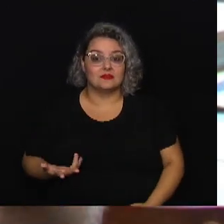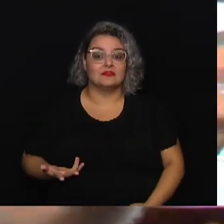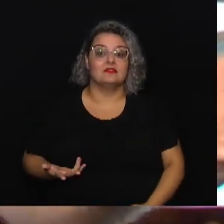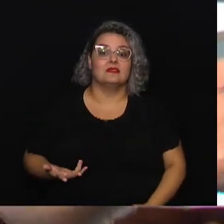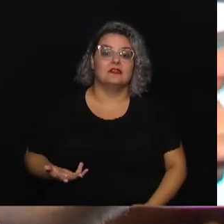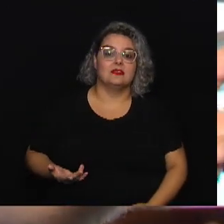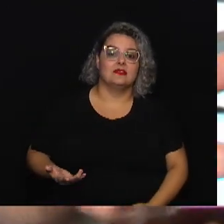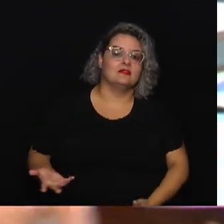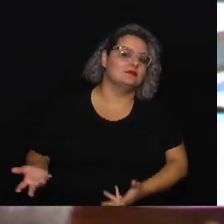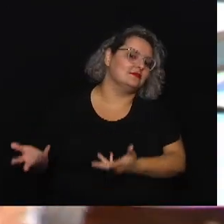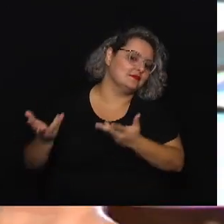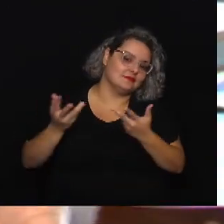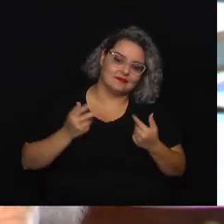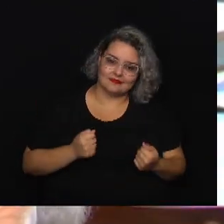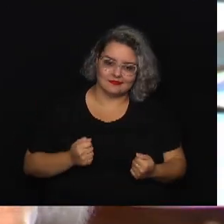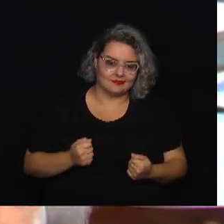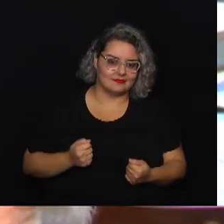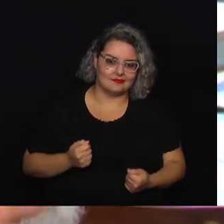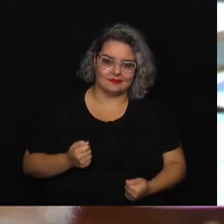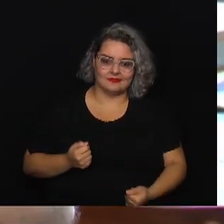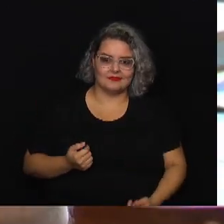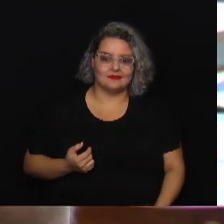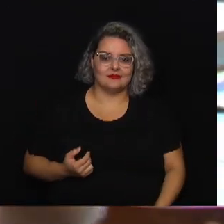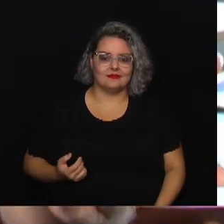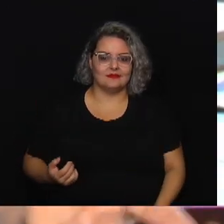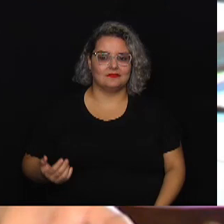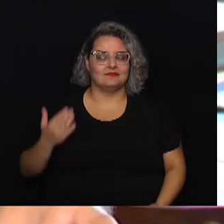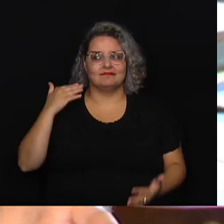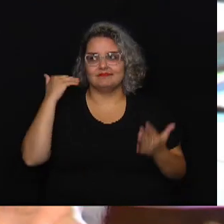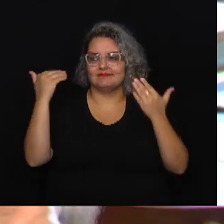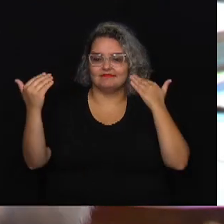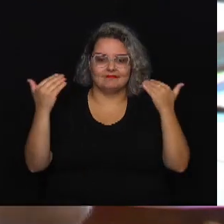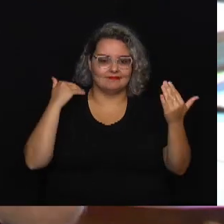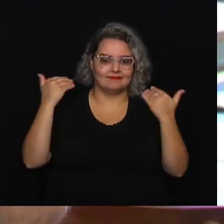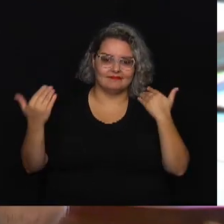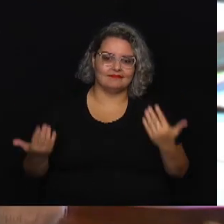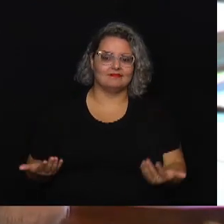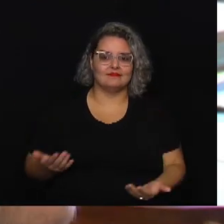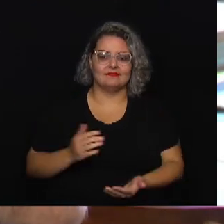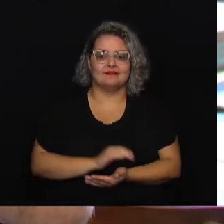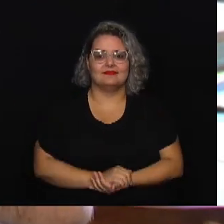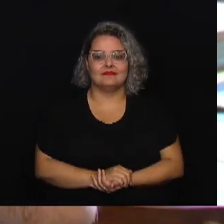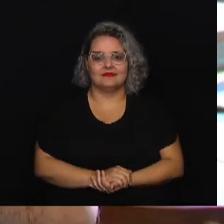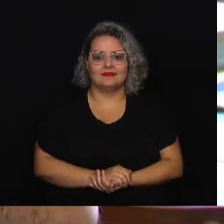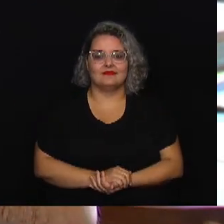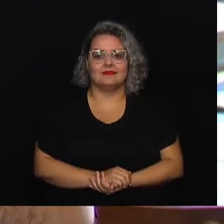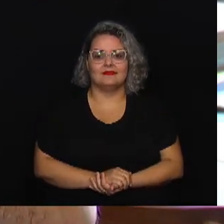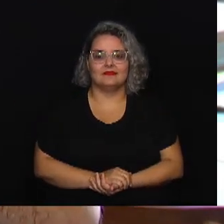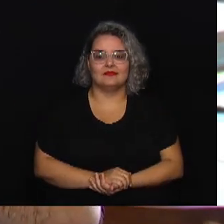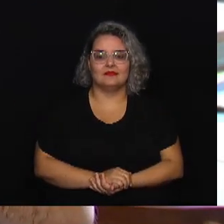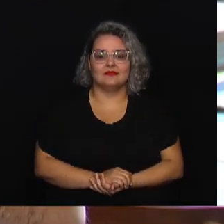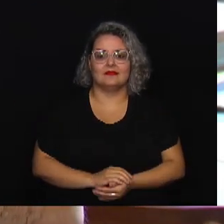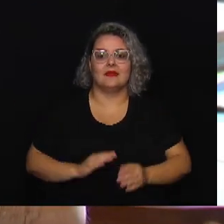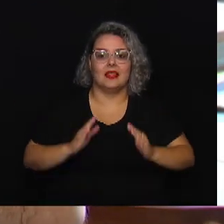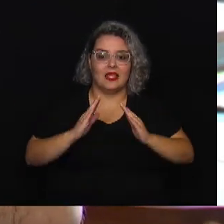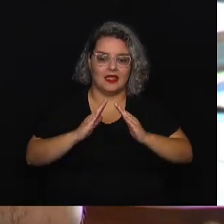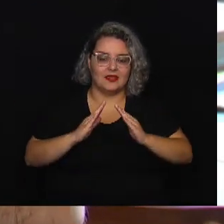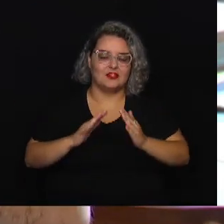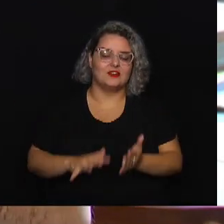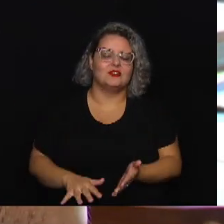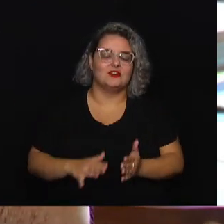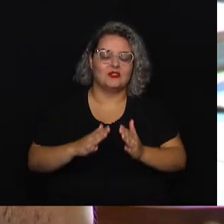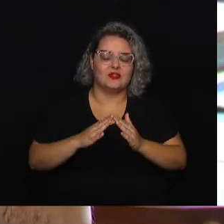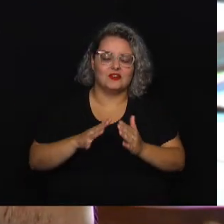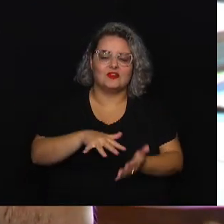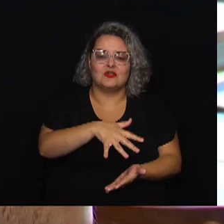convidados de grande estrela, que são a Estrela d'Alva, né? A Escola Estrela d'Alva vai estar com a gente